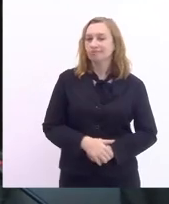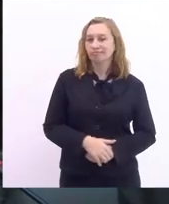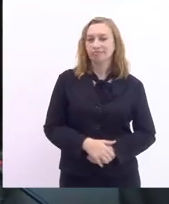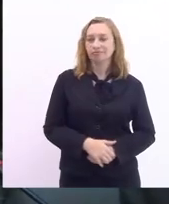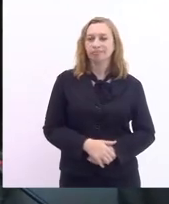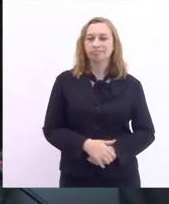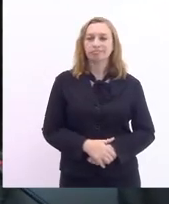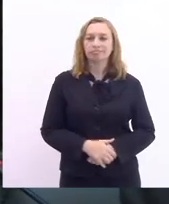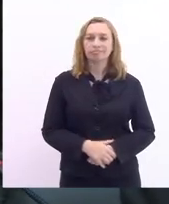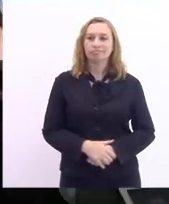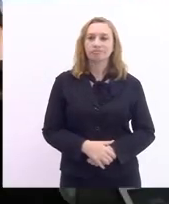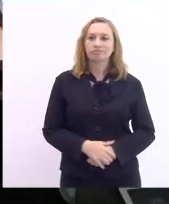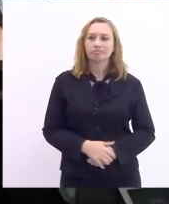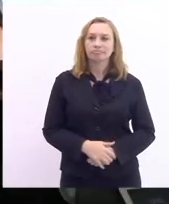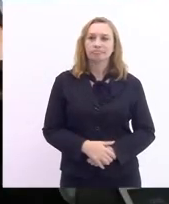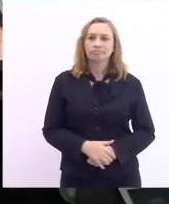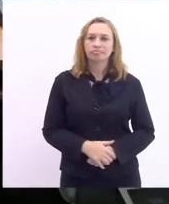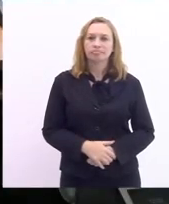gente